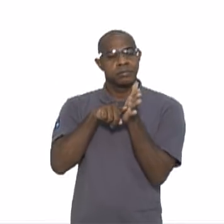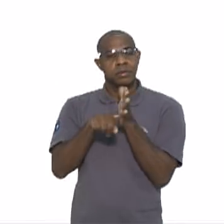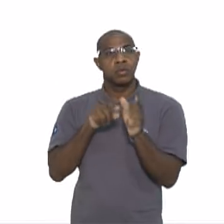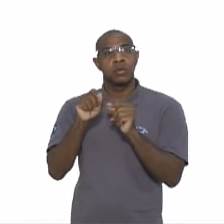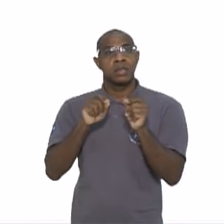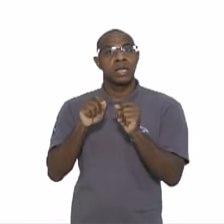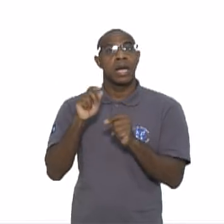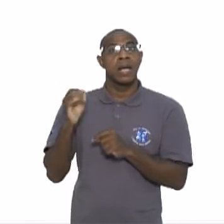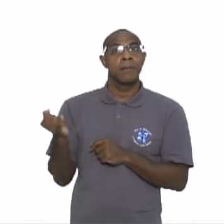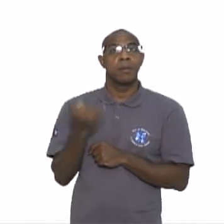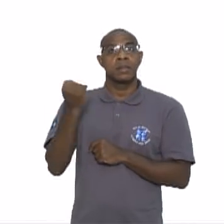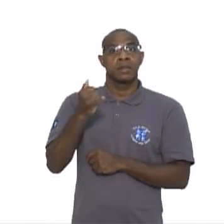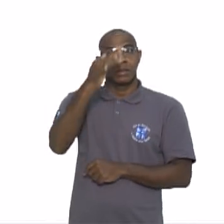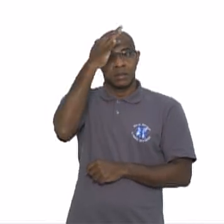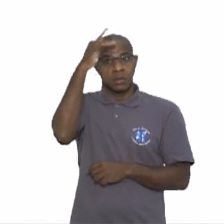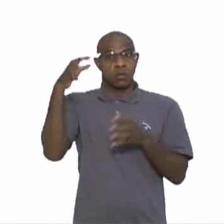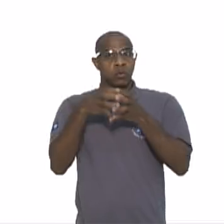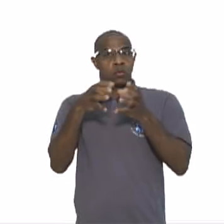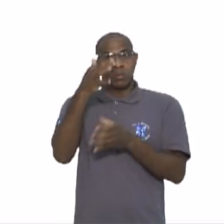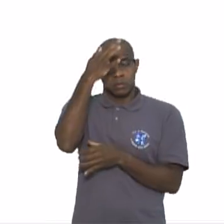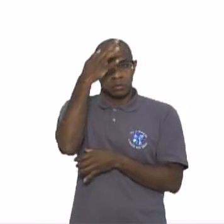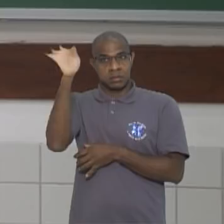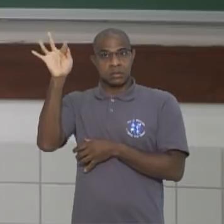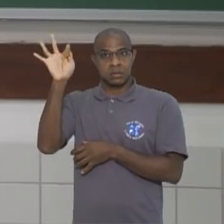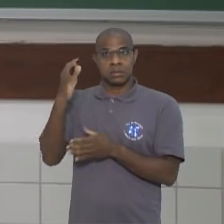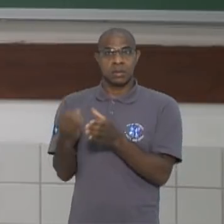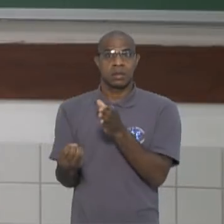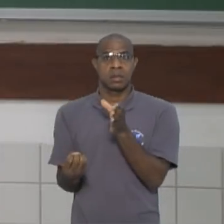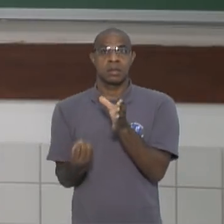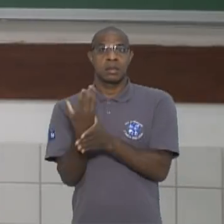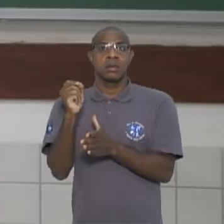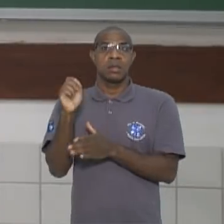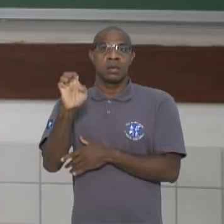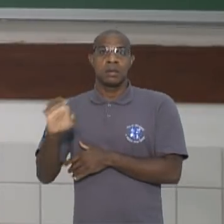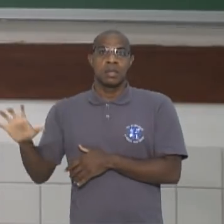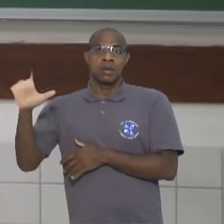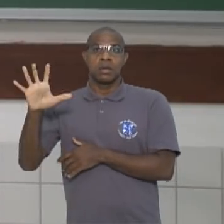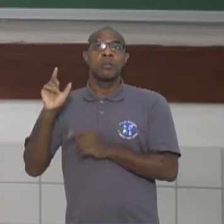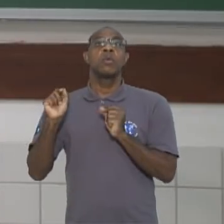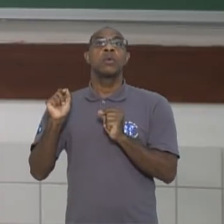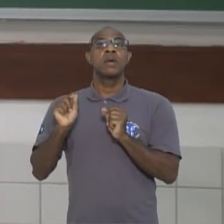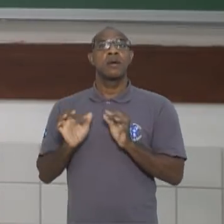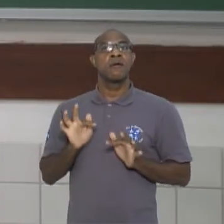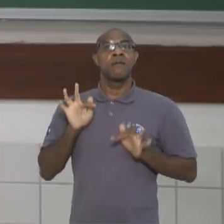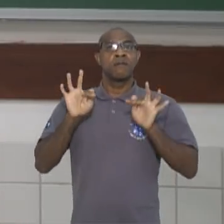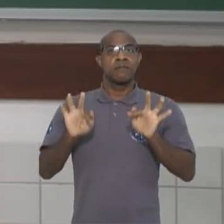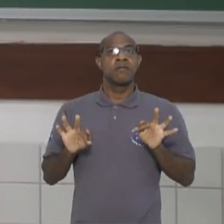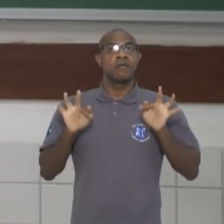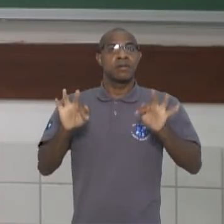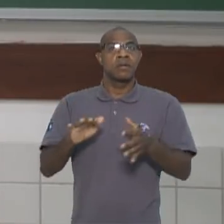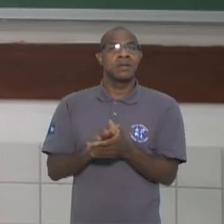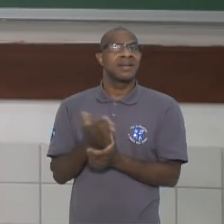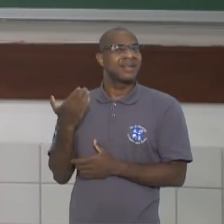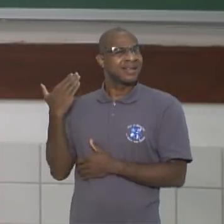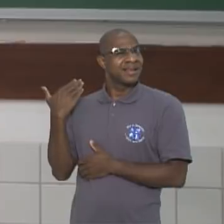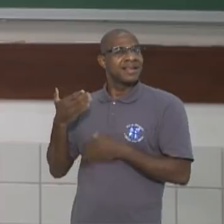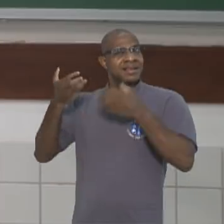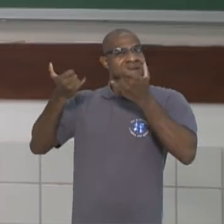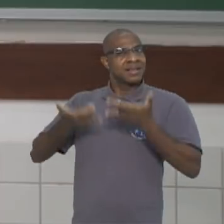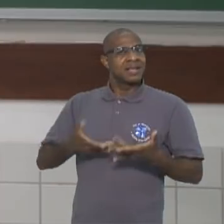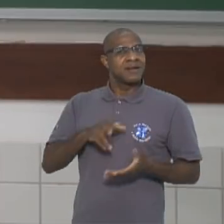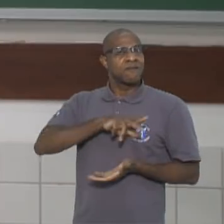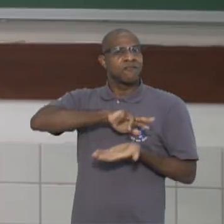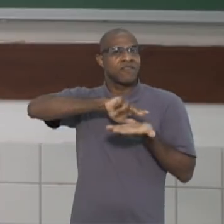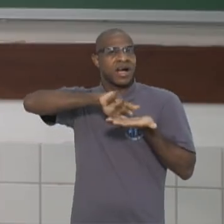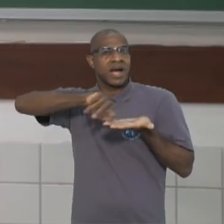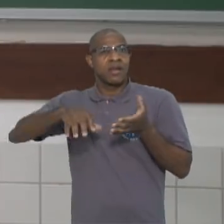dos francos na formação da Europa feudal. Vocês sabem que na aula anterior a gente viu vários grupos de povos germânicos.